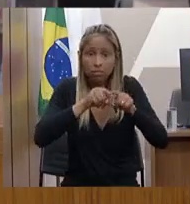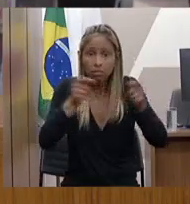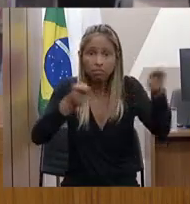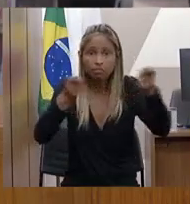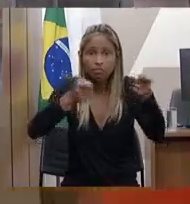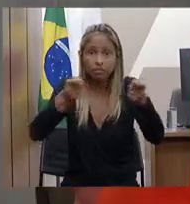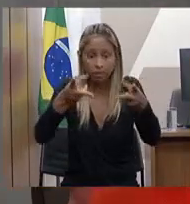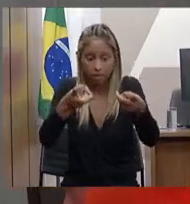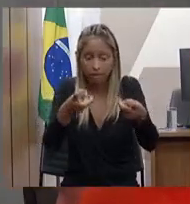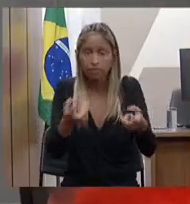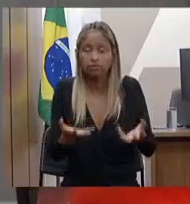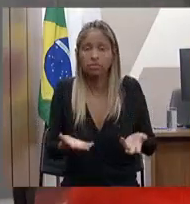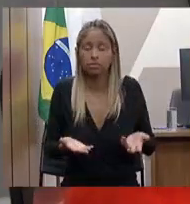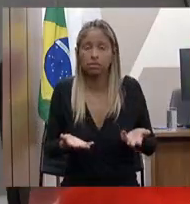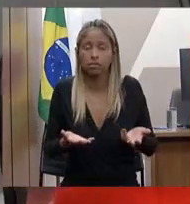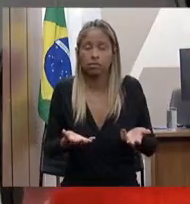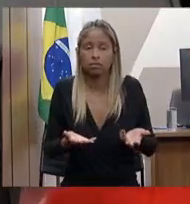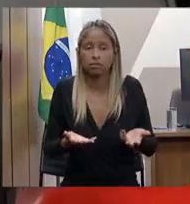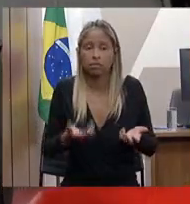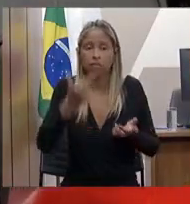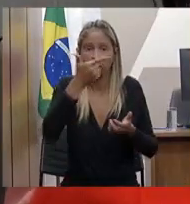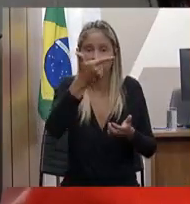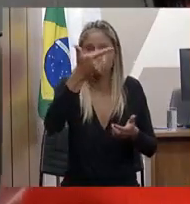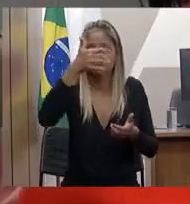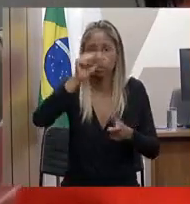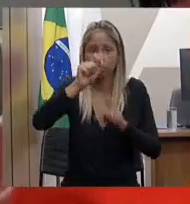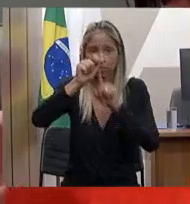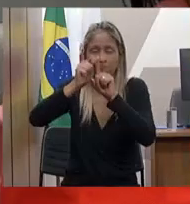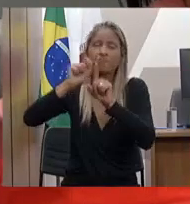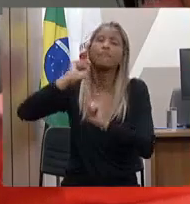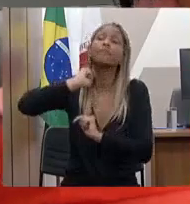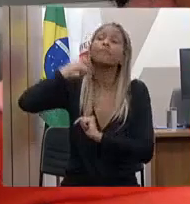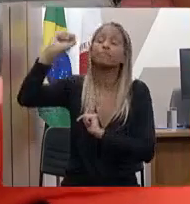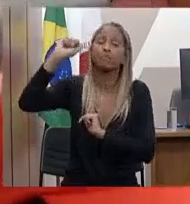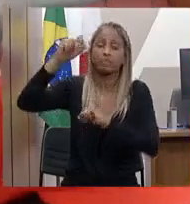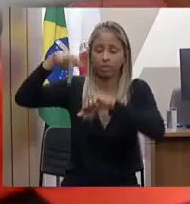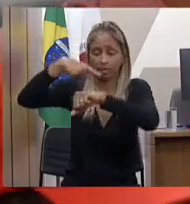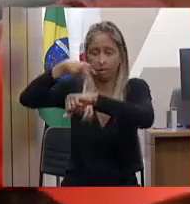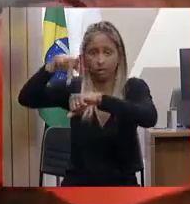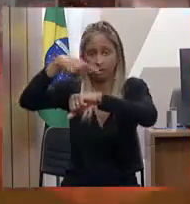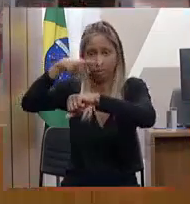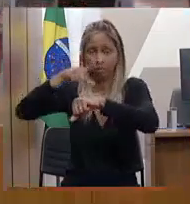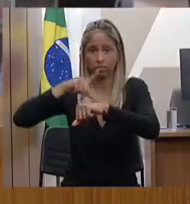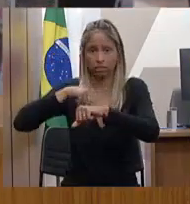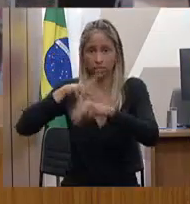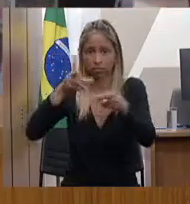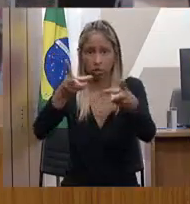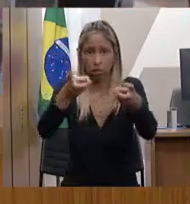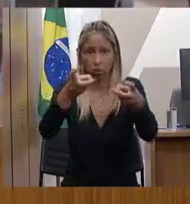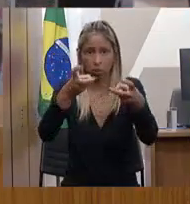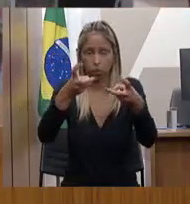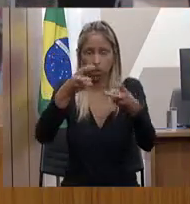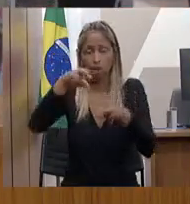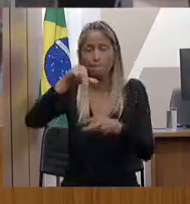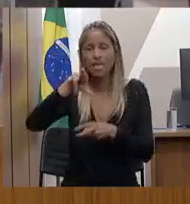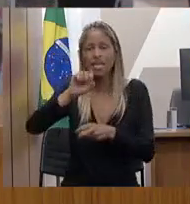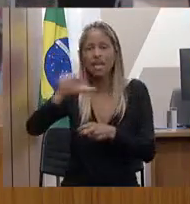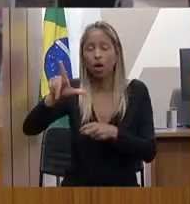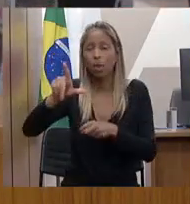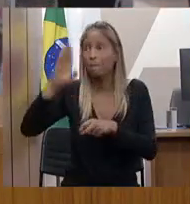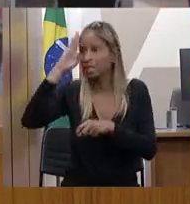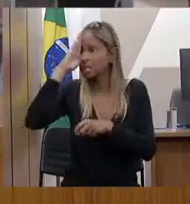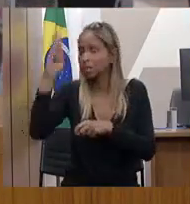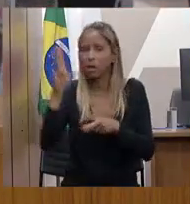mineração o 28 de Abril para um país que tem o extrativismo mineral como uma das suas principais